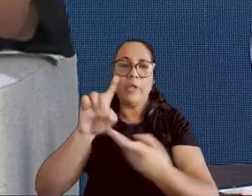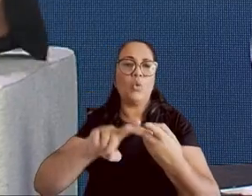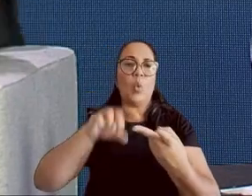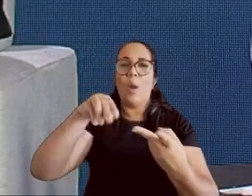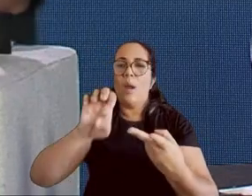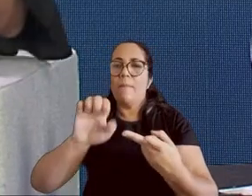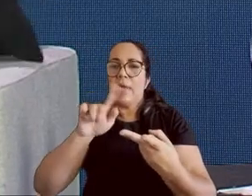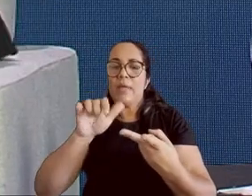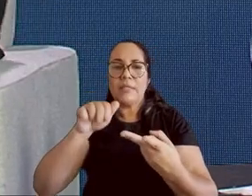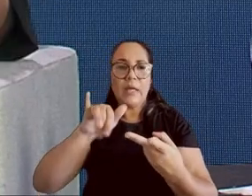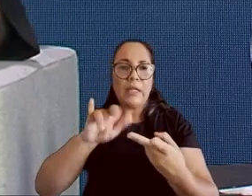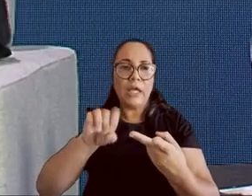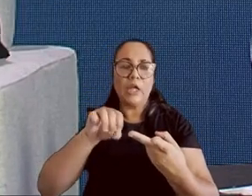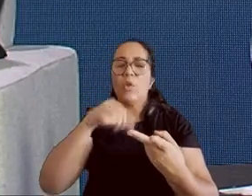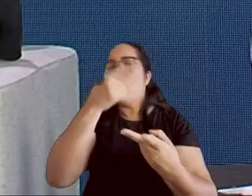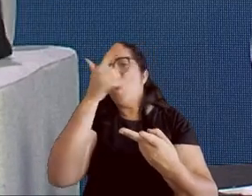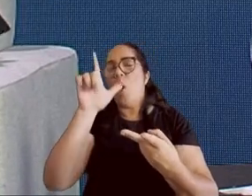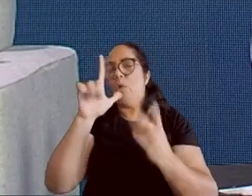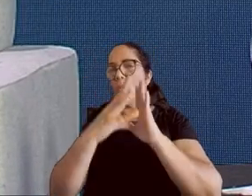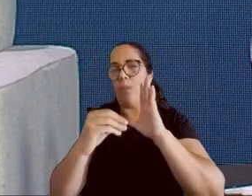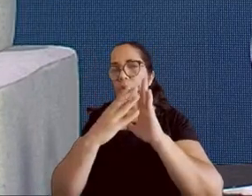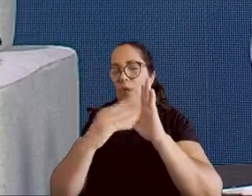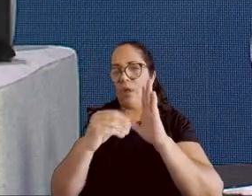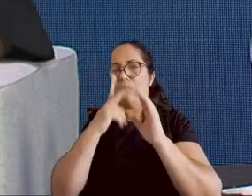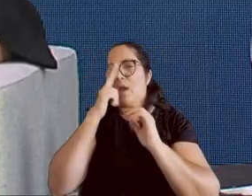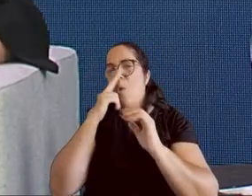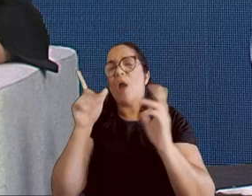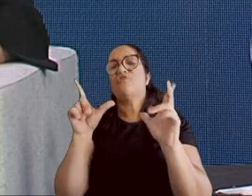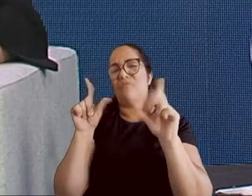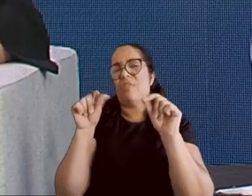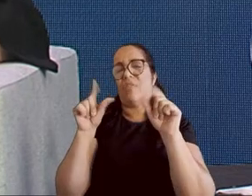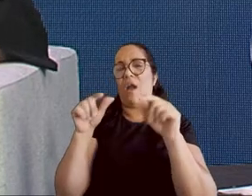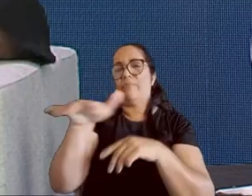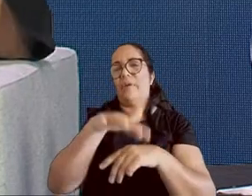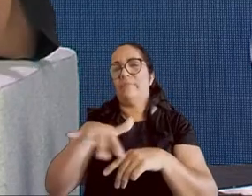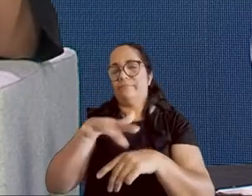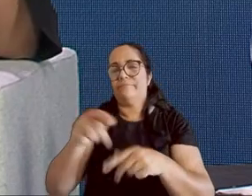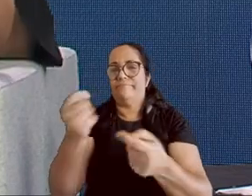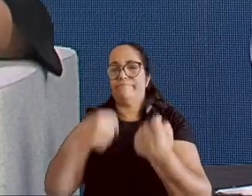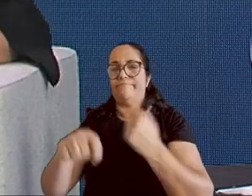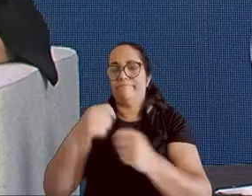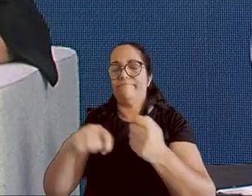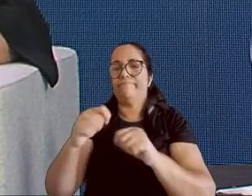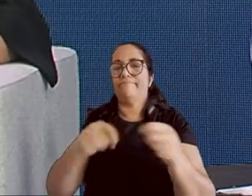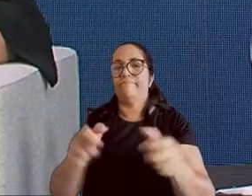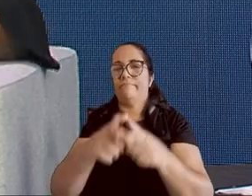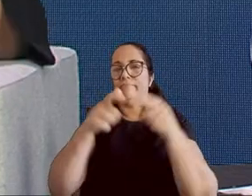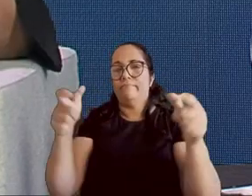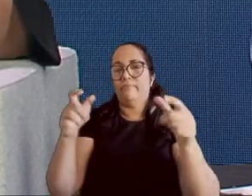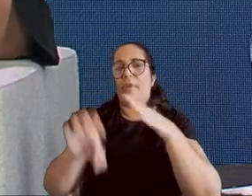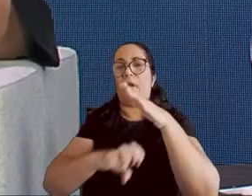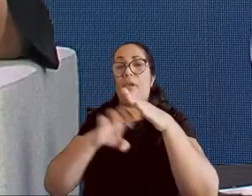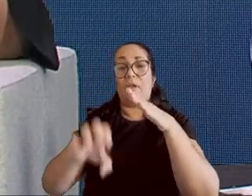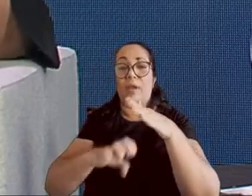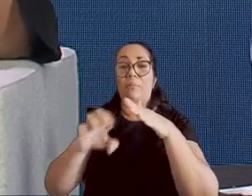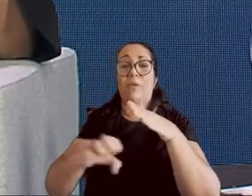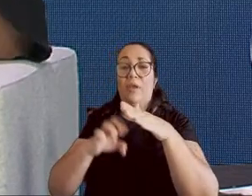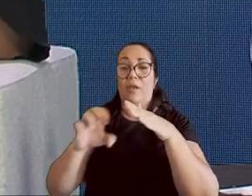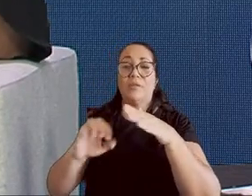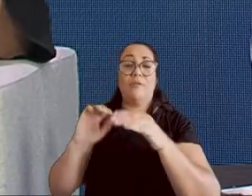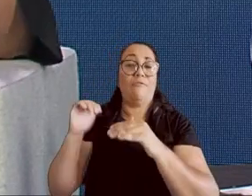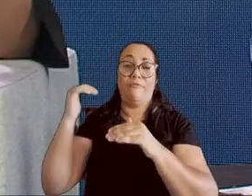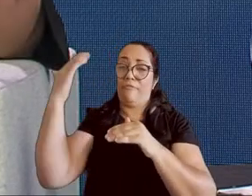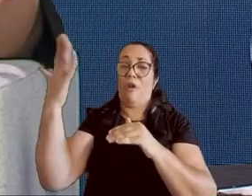esse até poderia ser um mercado mais fomentado para o olhar do estrangeiro mas a liquidez